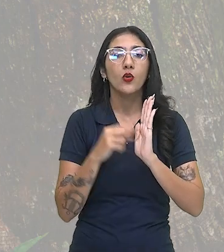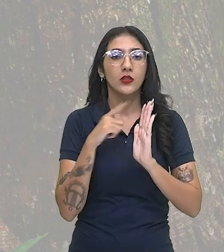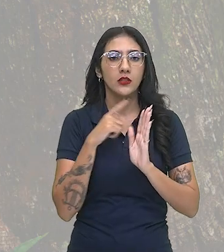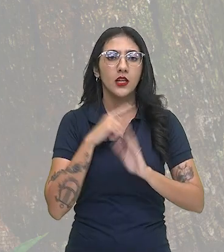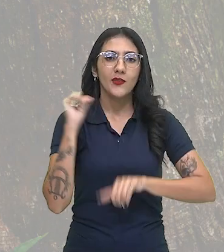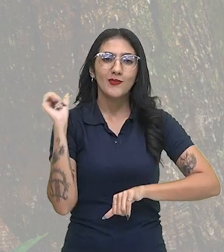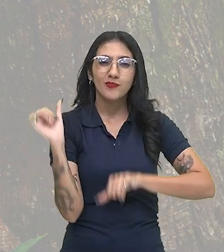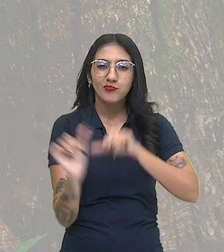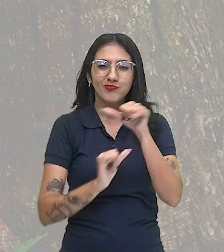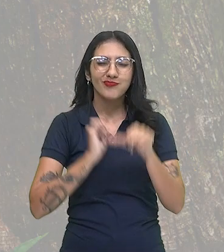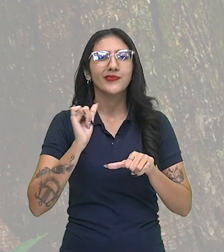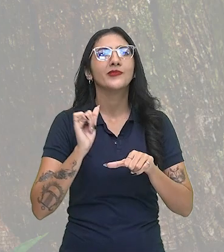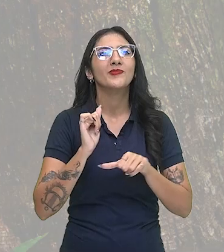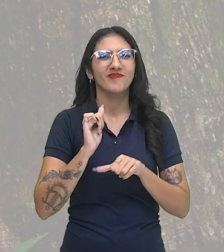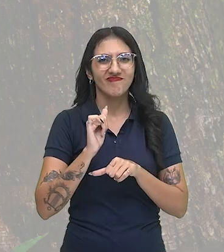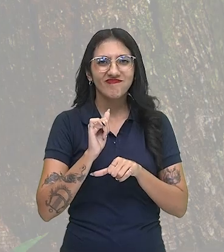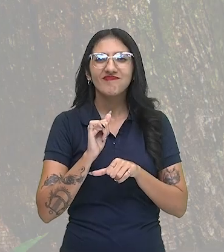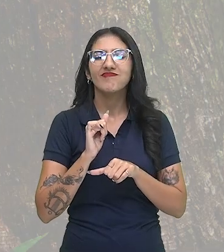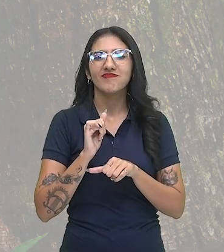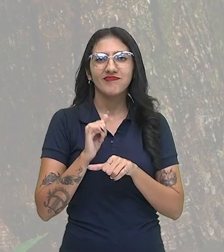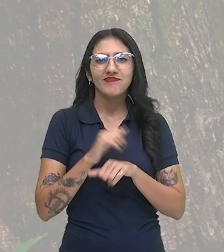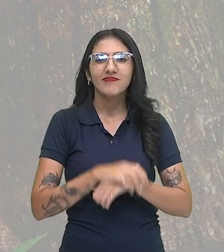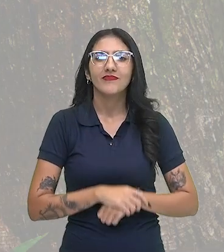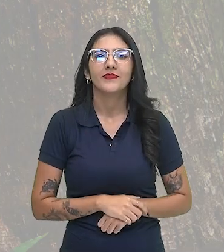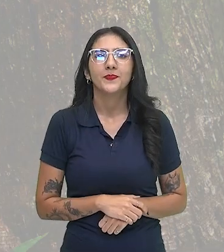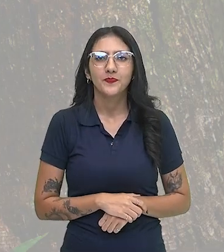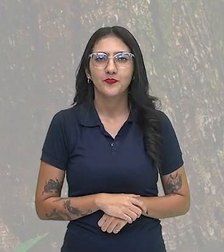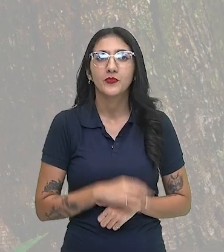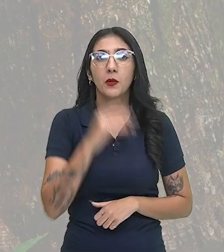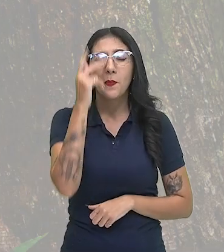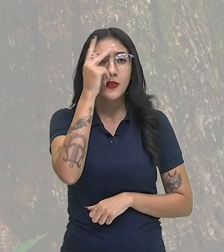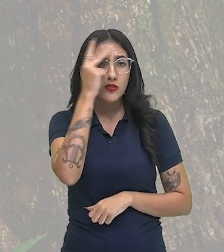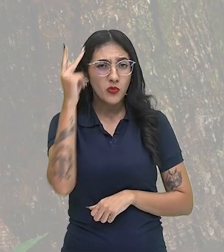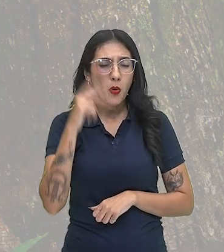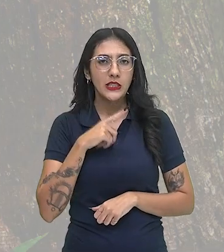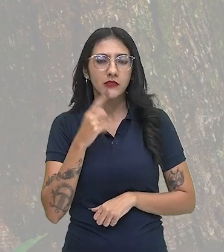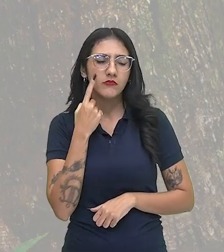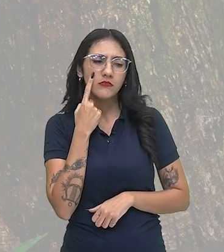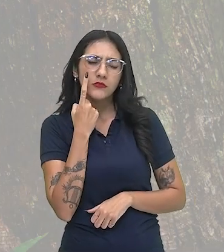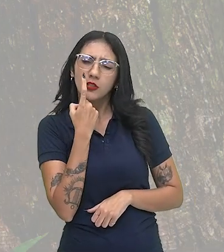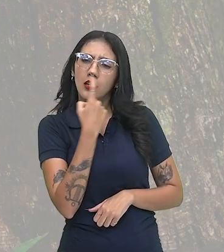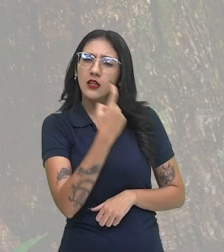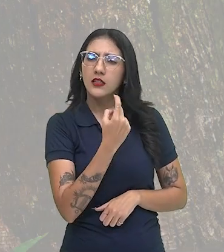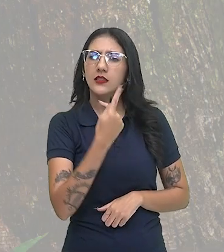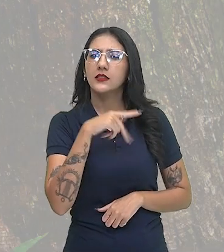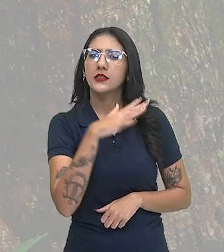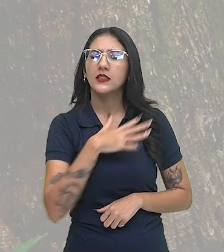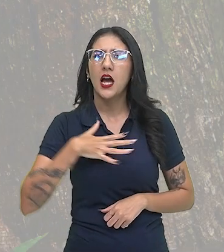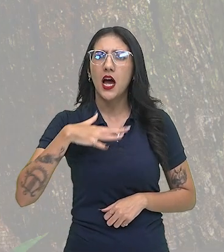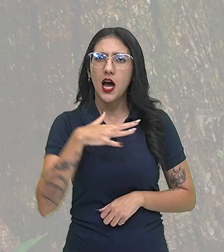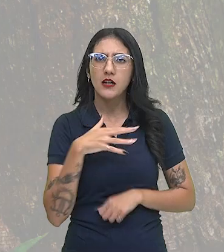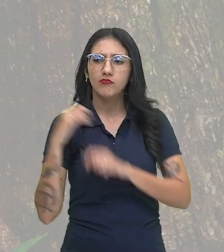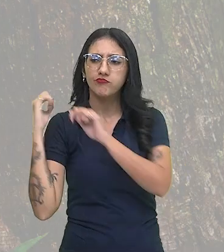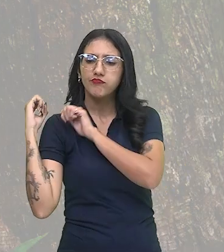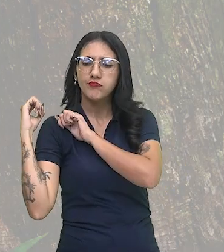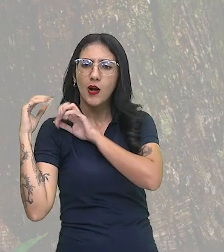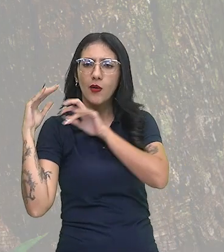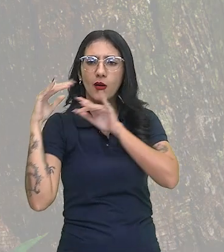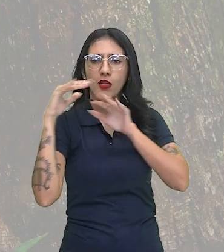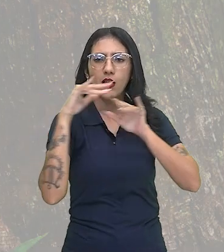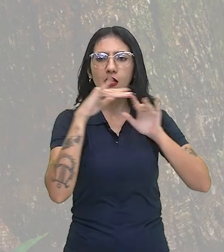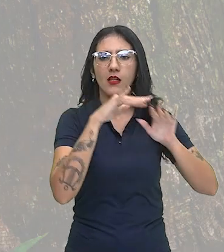modificasse profundamente. As pessoas vieram para cá, processos migratórios